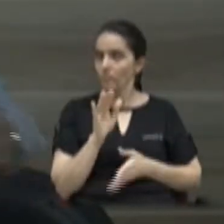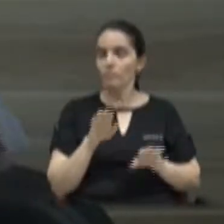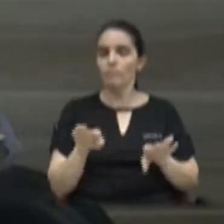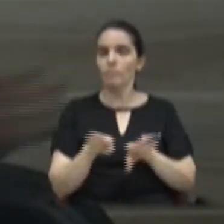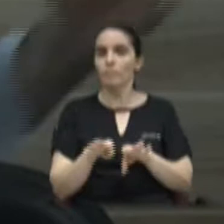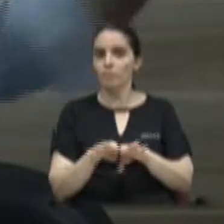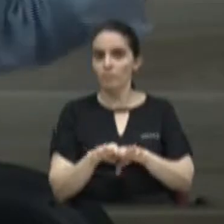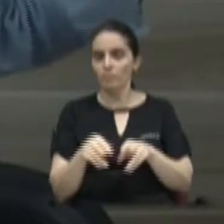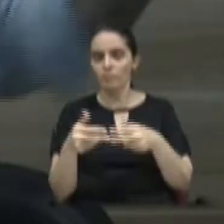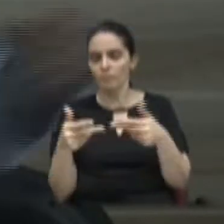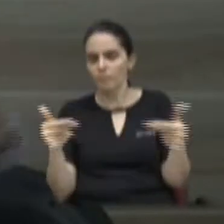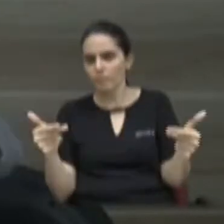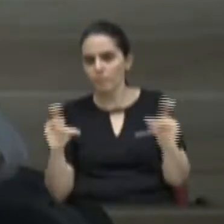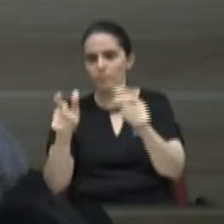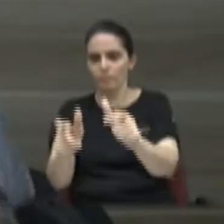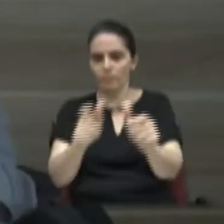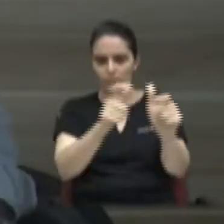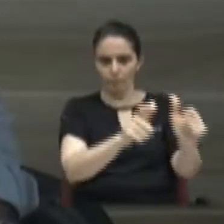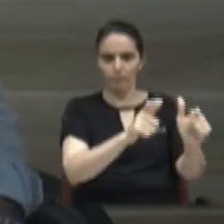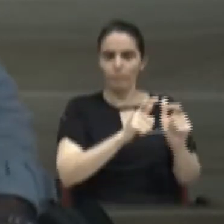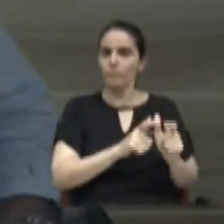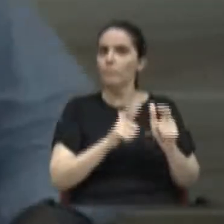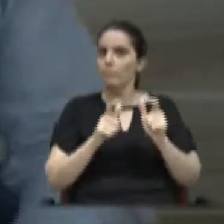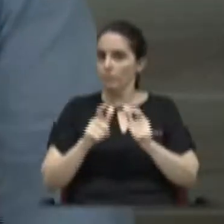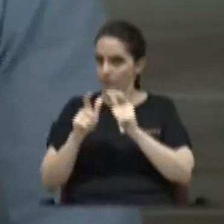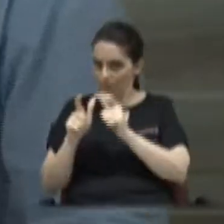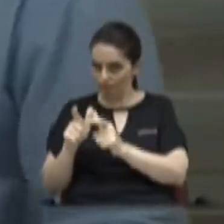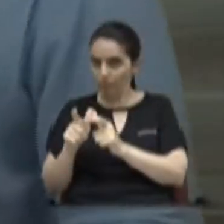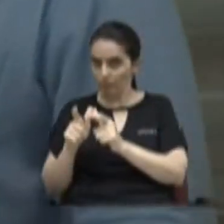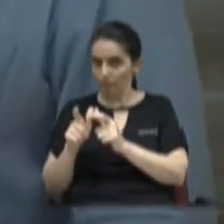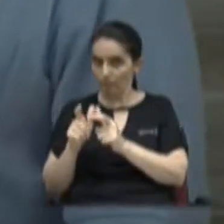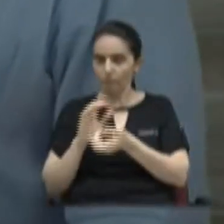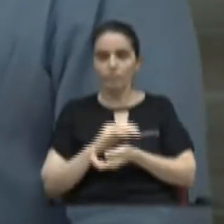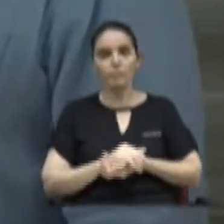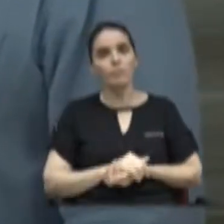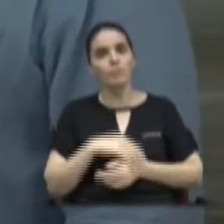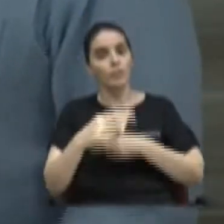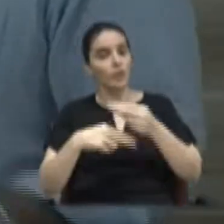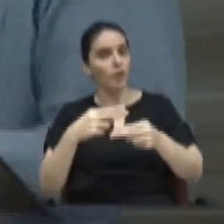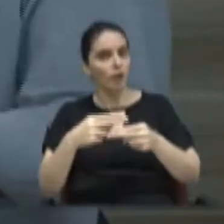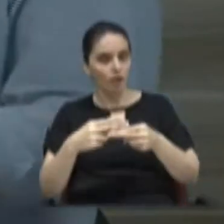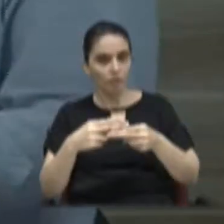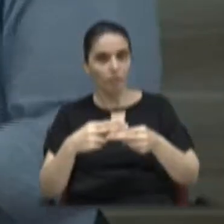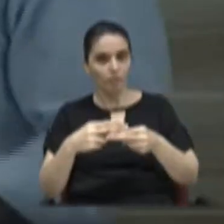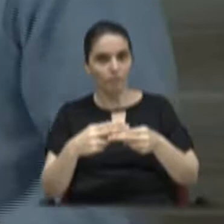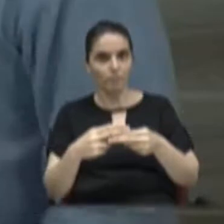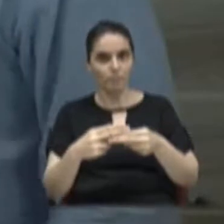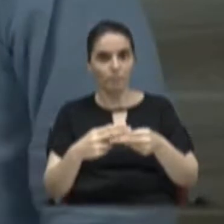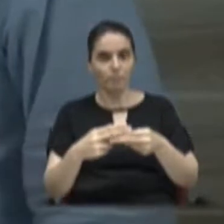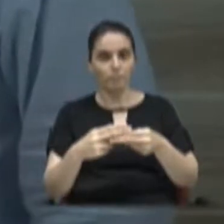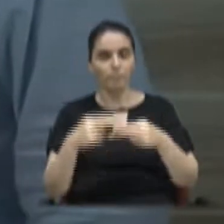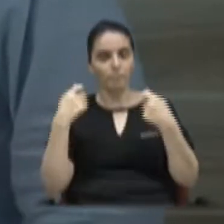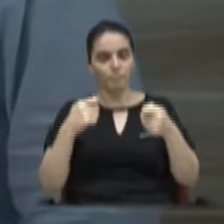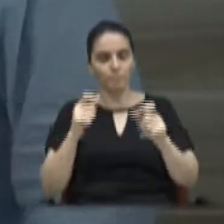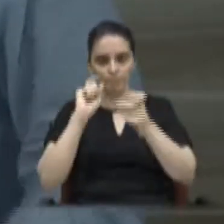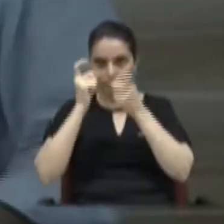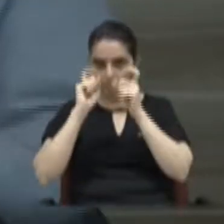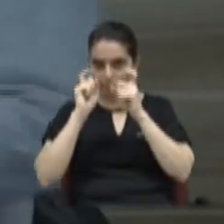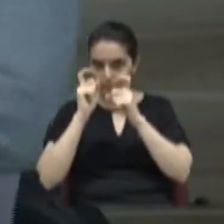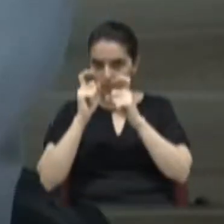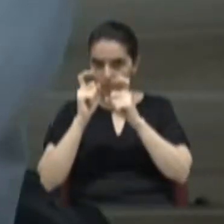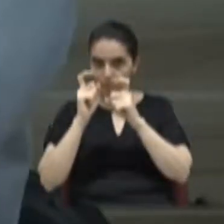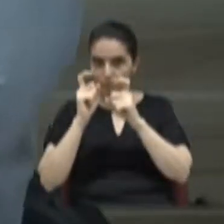mas de outros setores também. Então, a gente vai dar uma... Nós vamos ter que nos reunirmos e